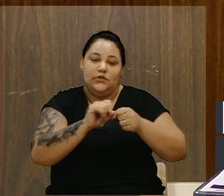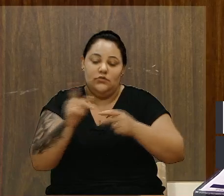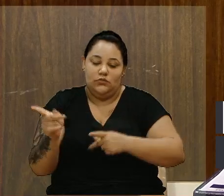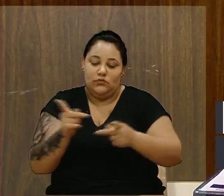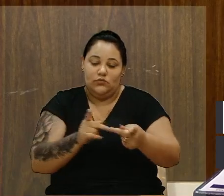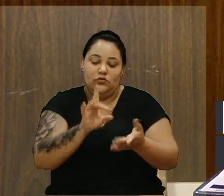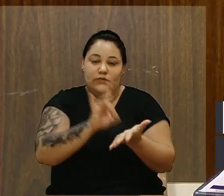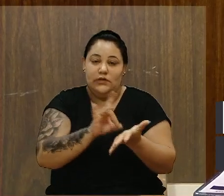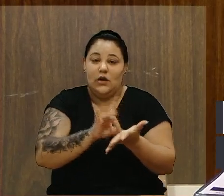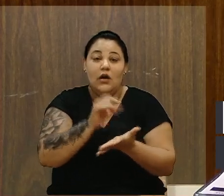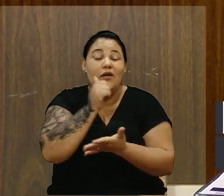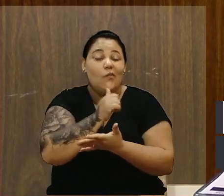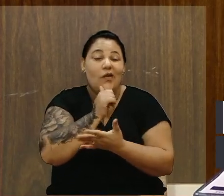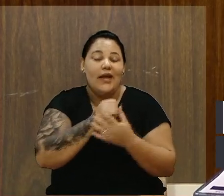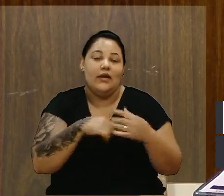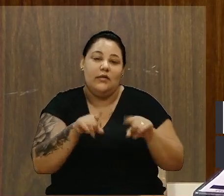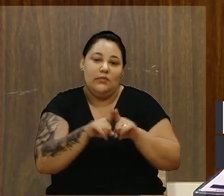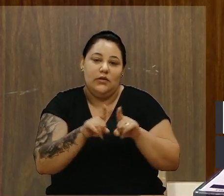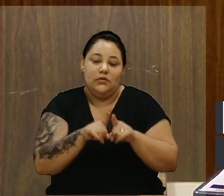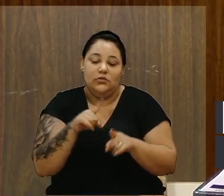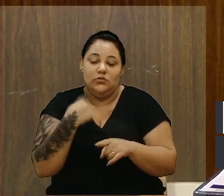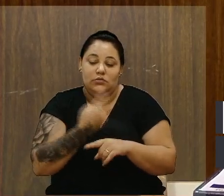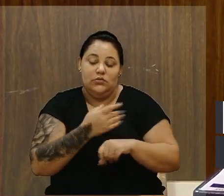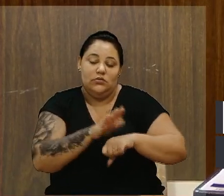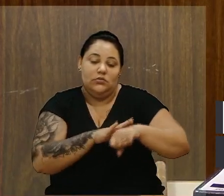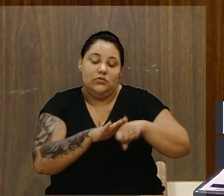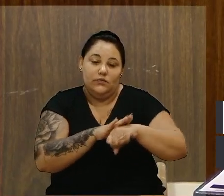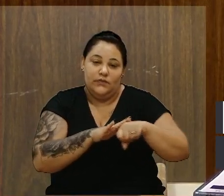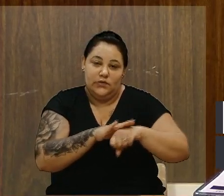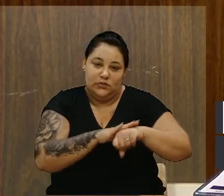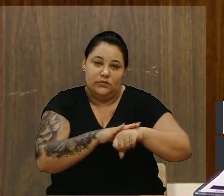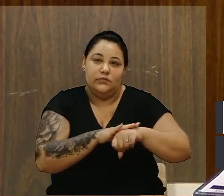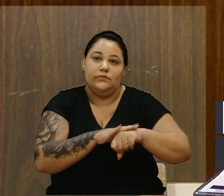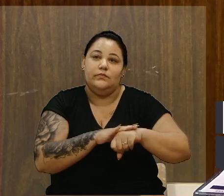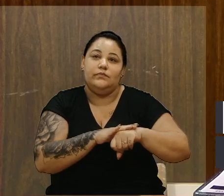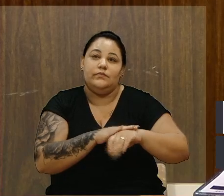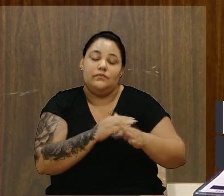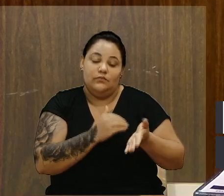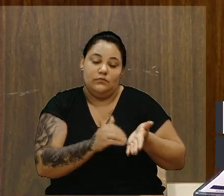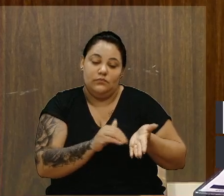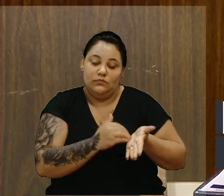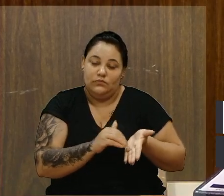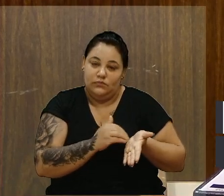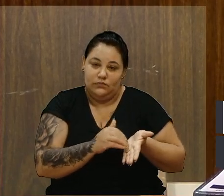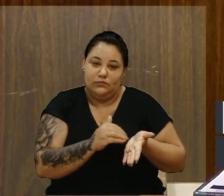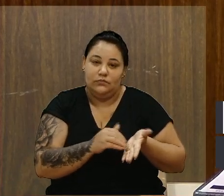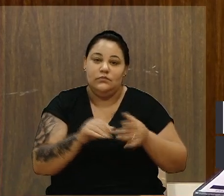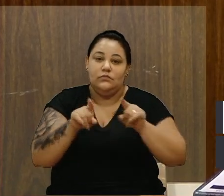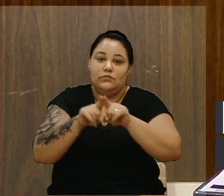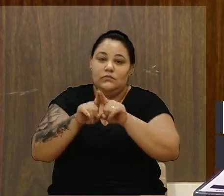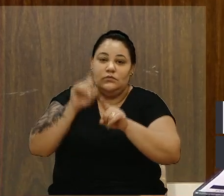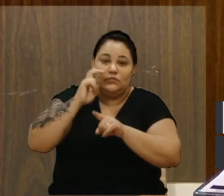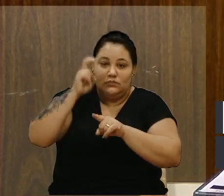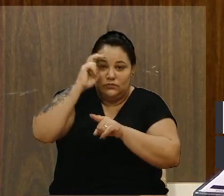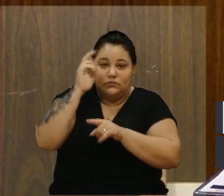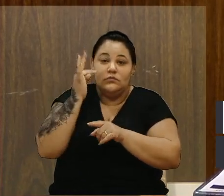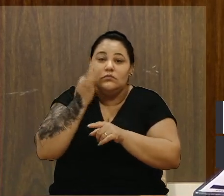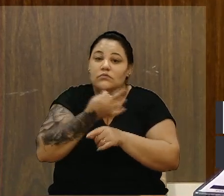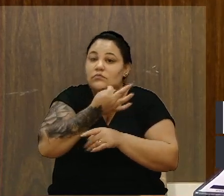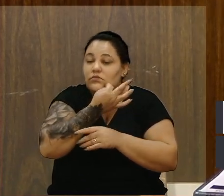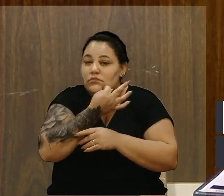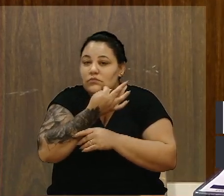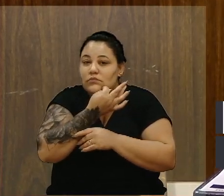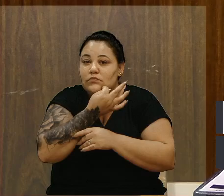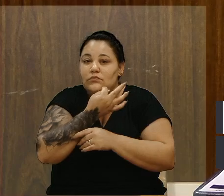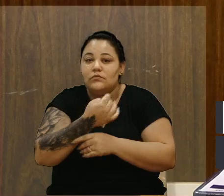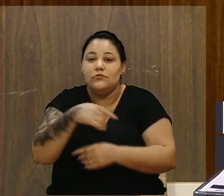às mulheres. Nós conversamos com a secretária de Cultura, Tatiane Frisso. Vai